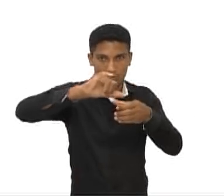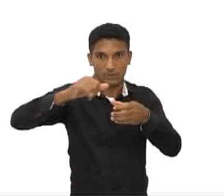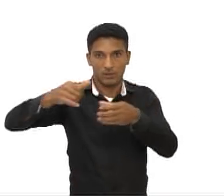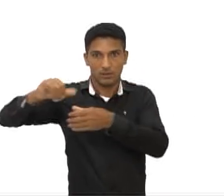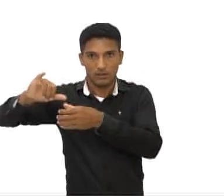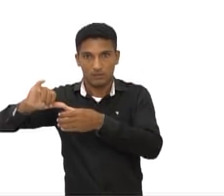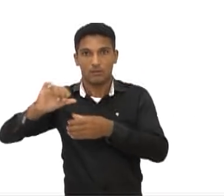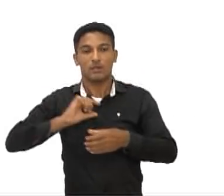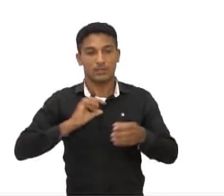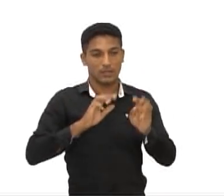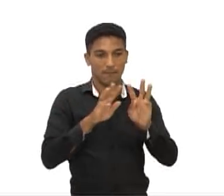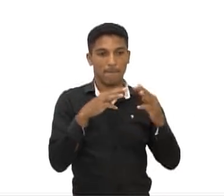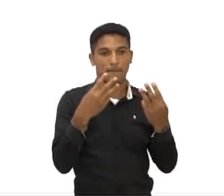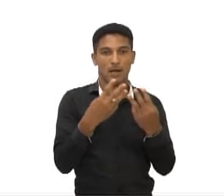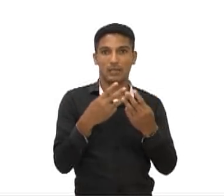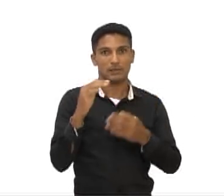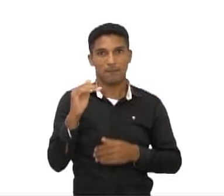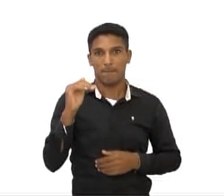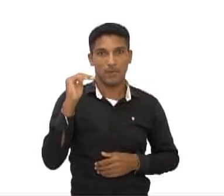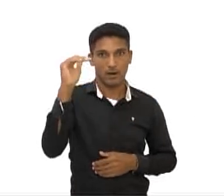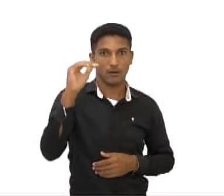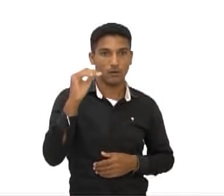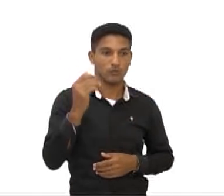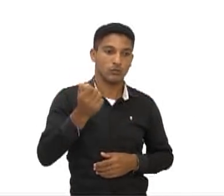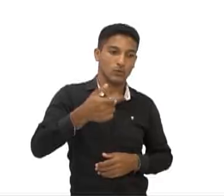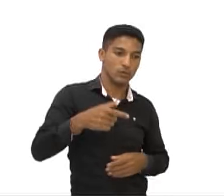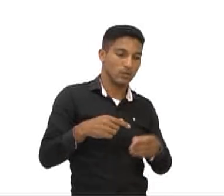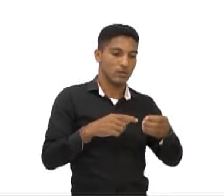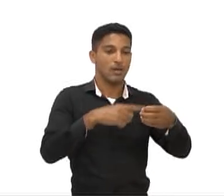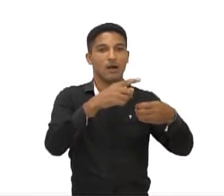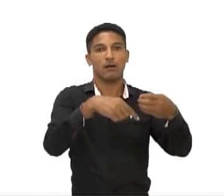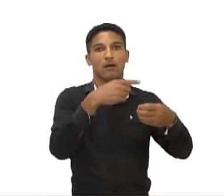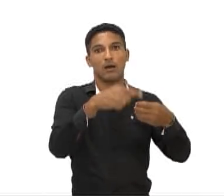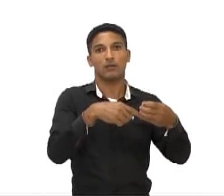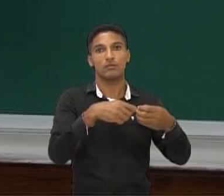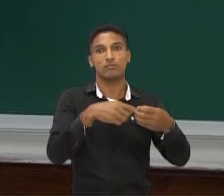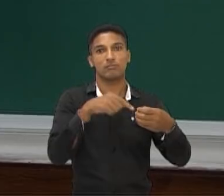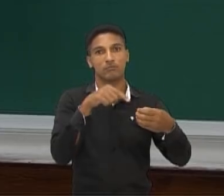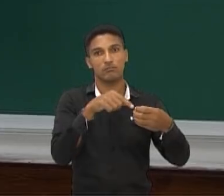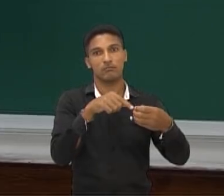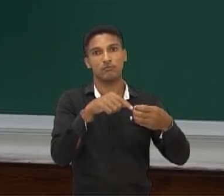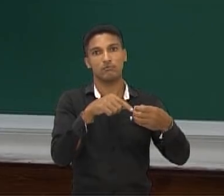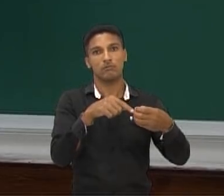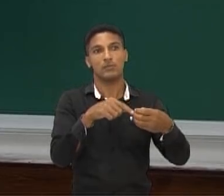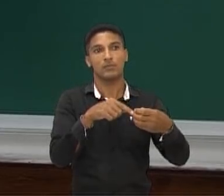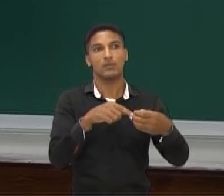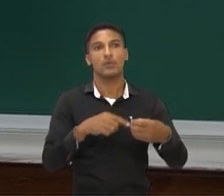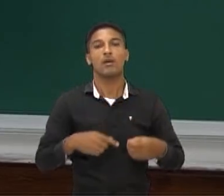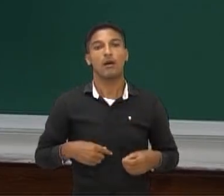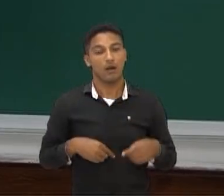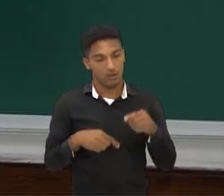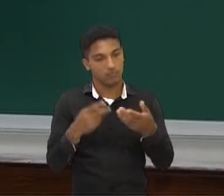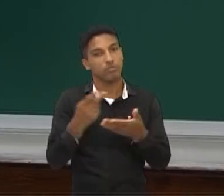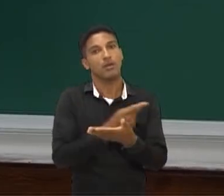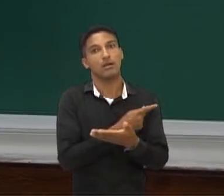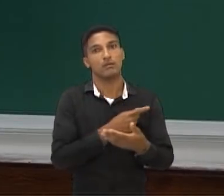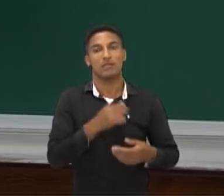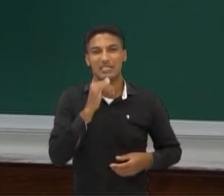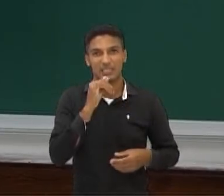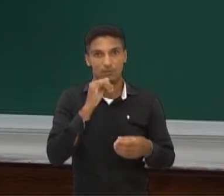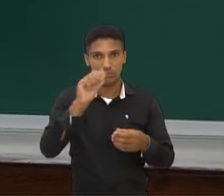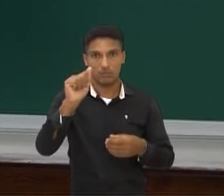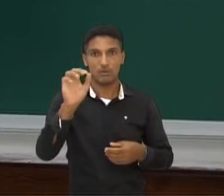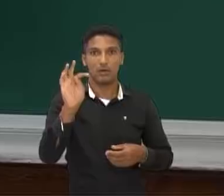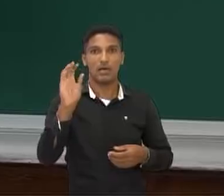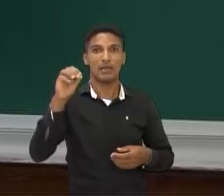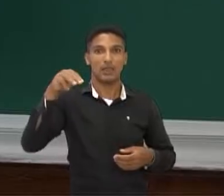maior do que os átomos individuais. Pessoal, essa é errada, né? Lembre-se, ele pensou o seguinte, olha, se eu pego átomos